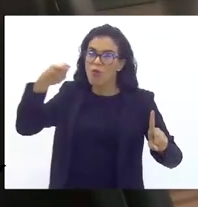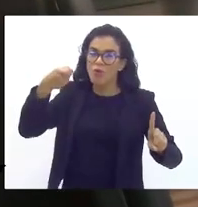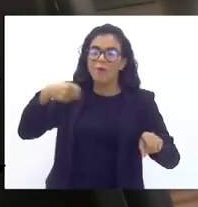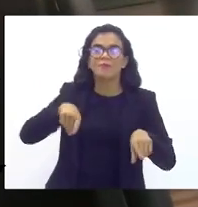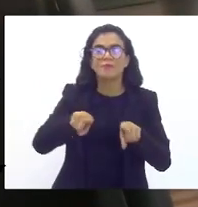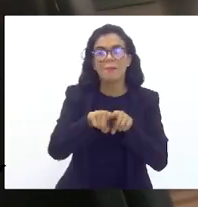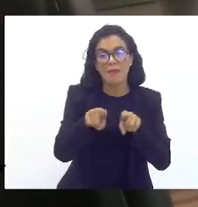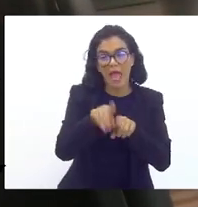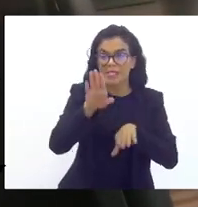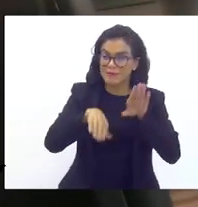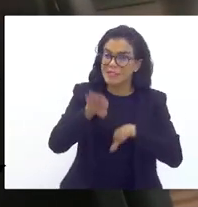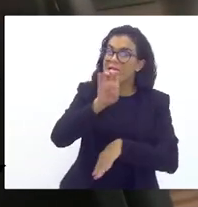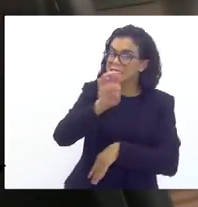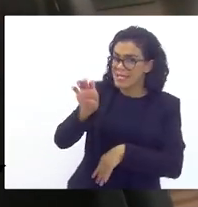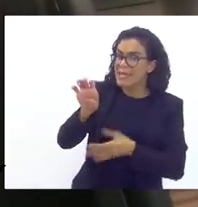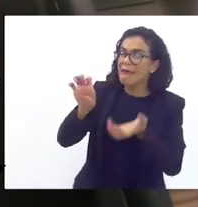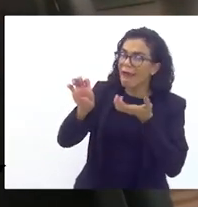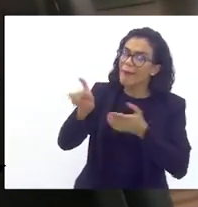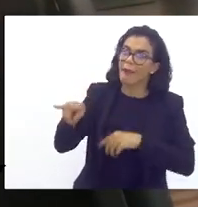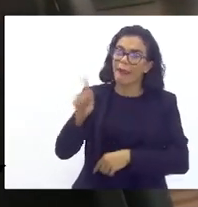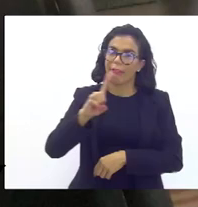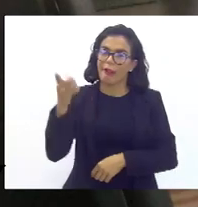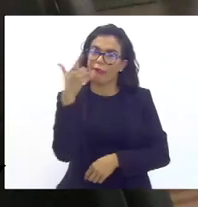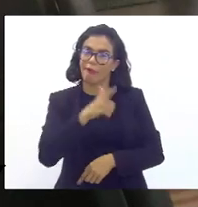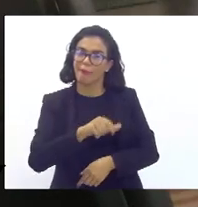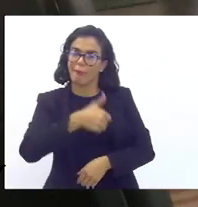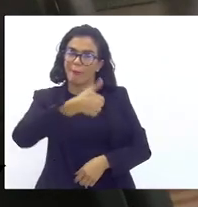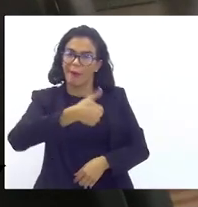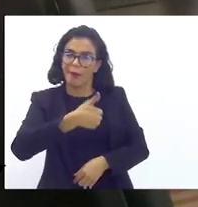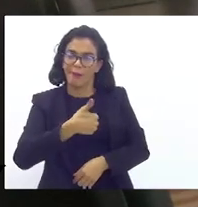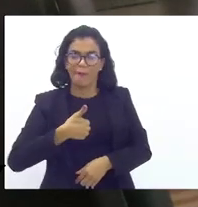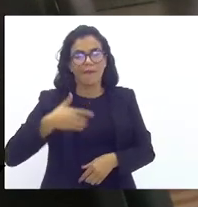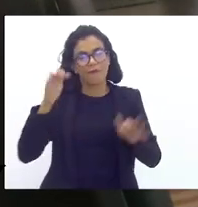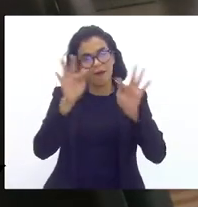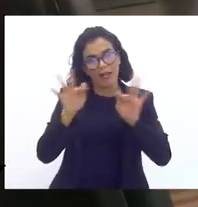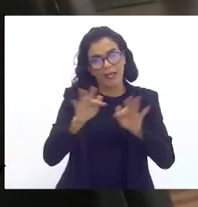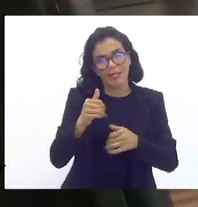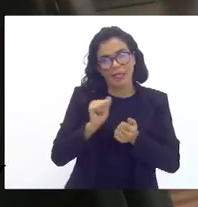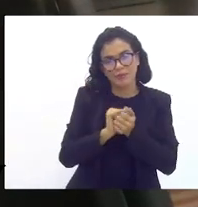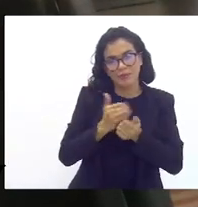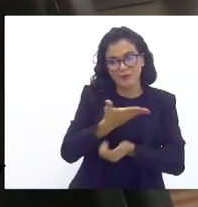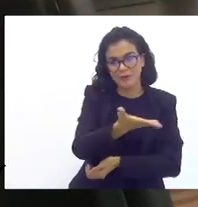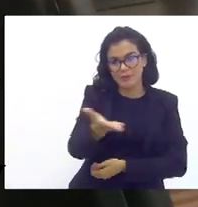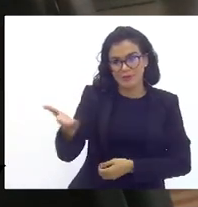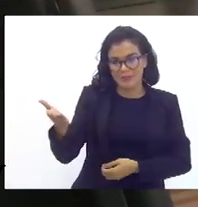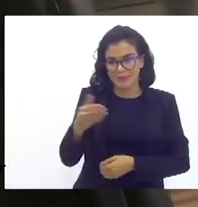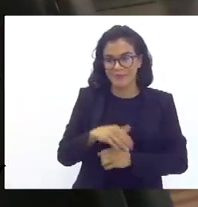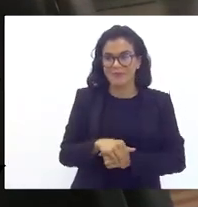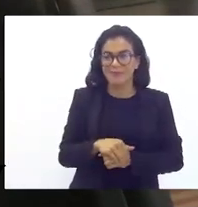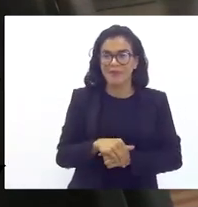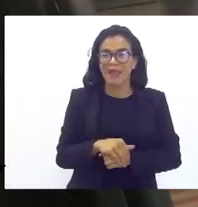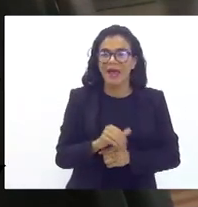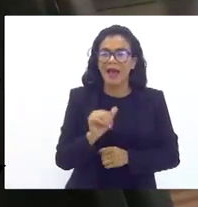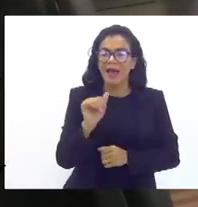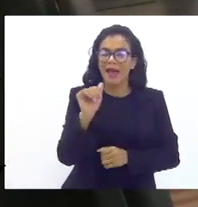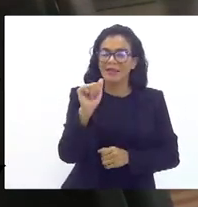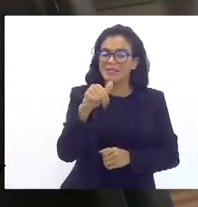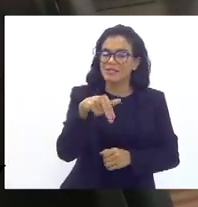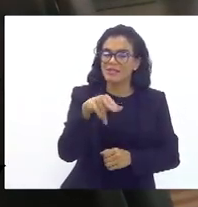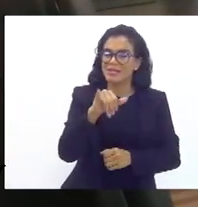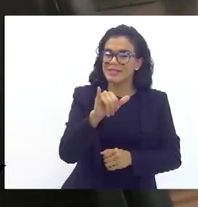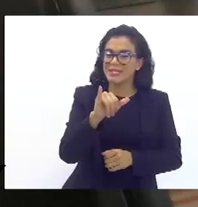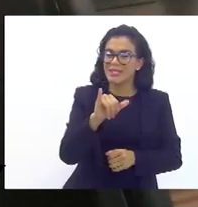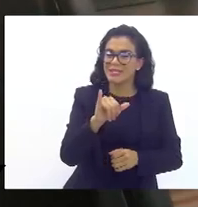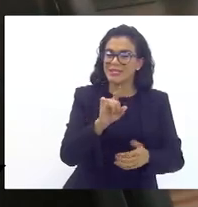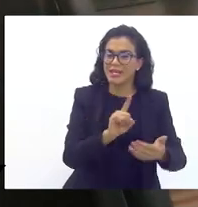a esquerda quer fazer mas eles fizeram antes Olha eu tô muito feliz de estar com vocês viu Muito obrigado tia é minha lei